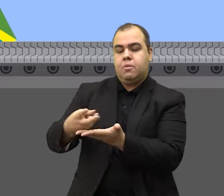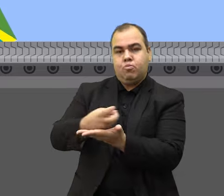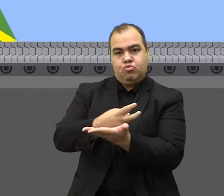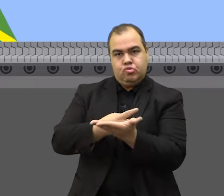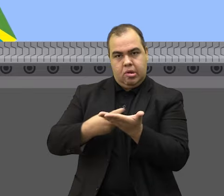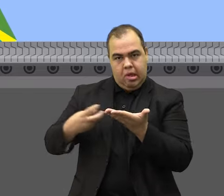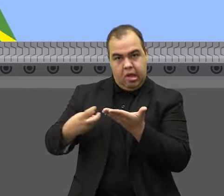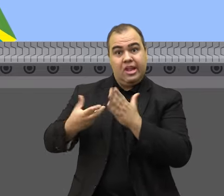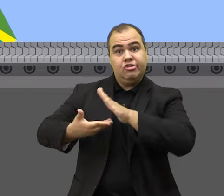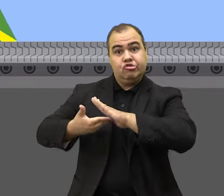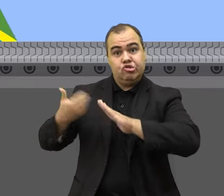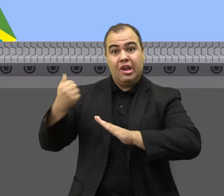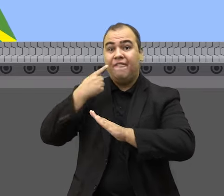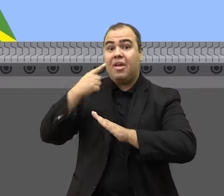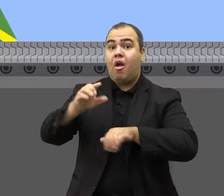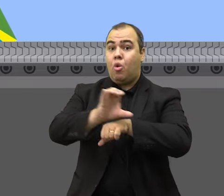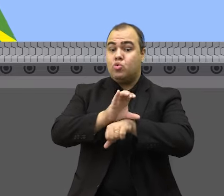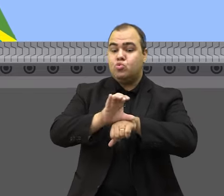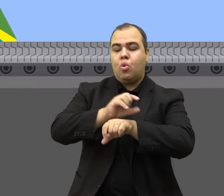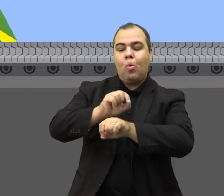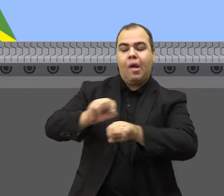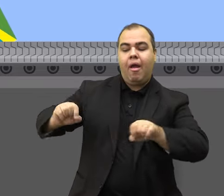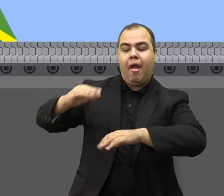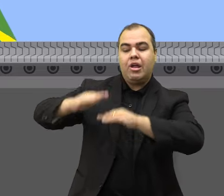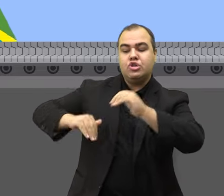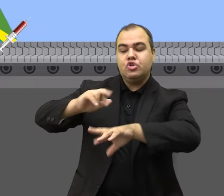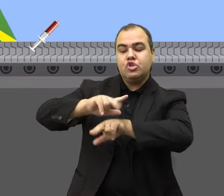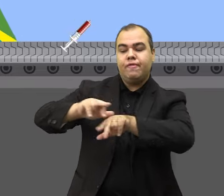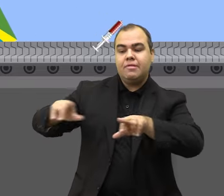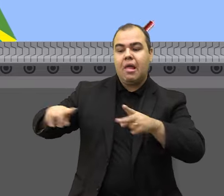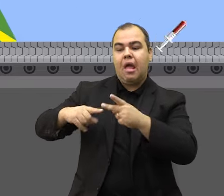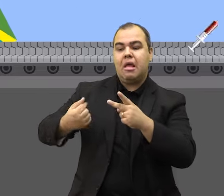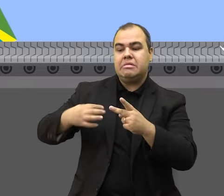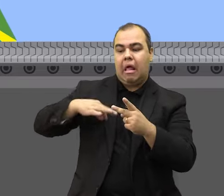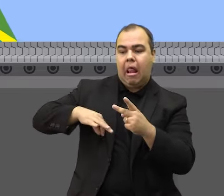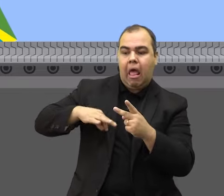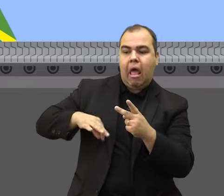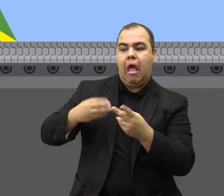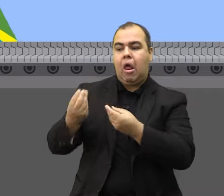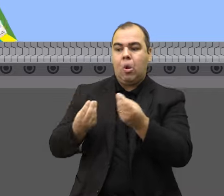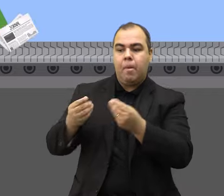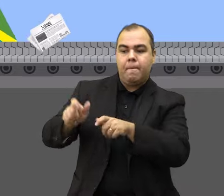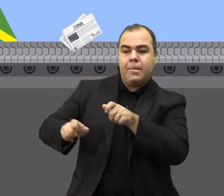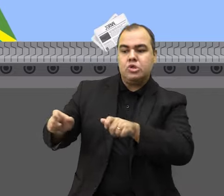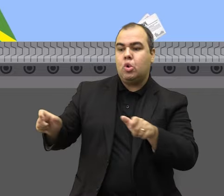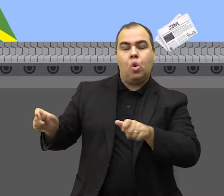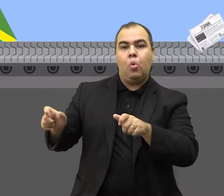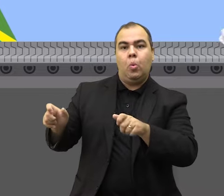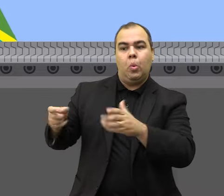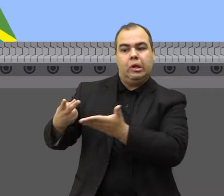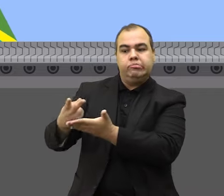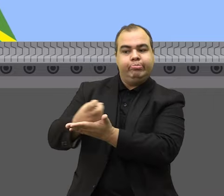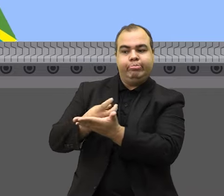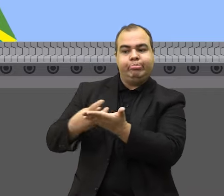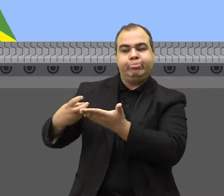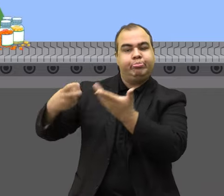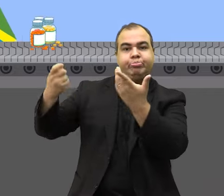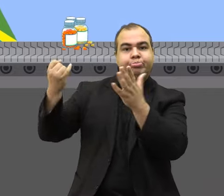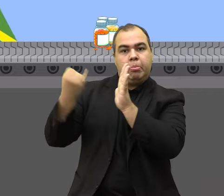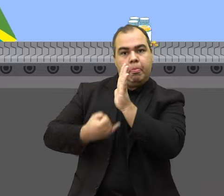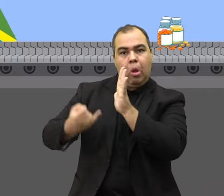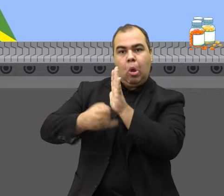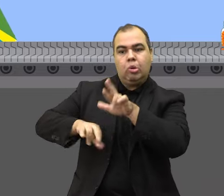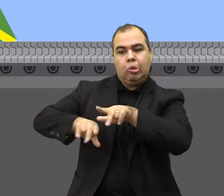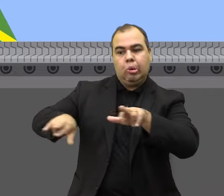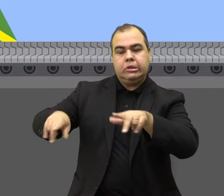na determinação feita pela Constituição de que certas atividades, rendas, pessoas ou bens não irão sofrer a incidência de